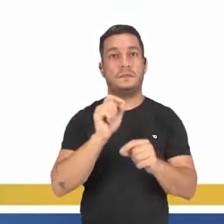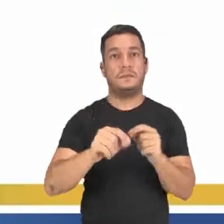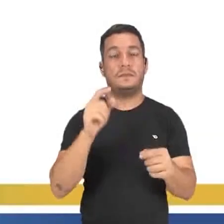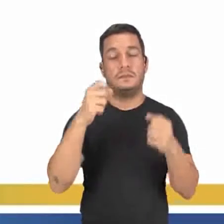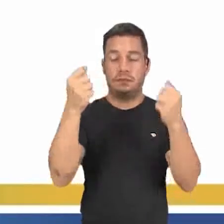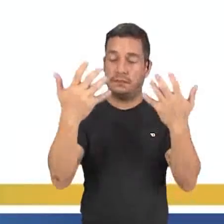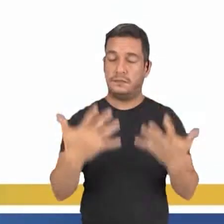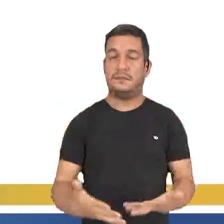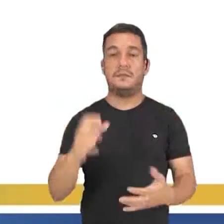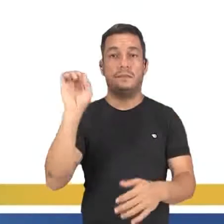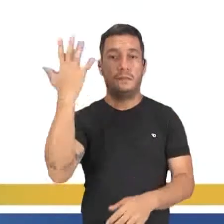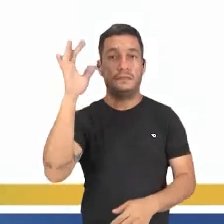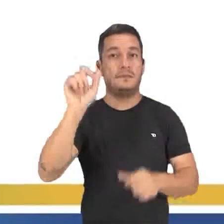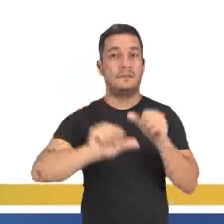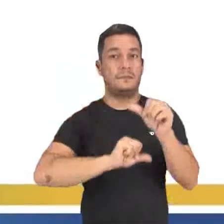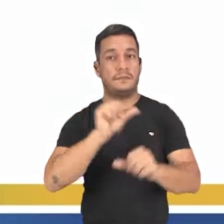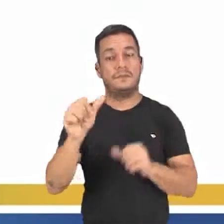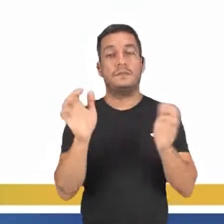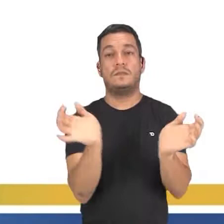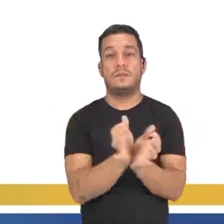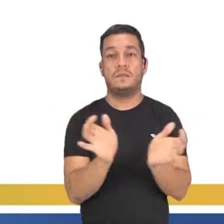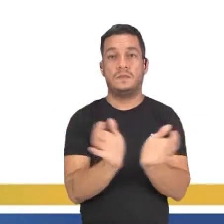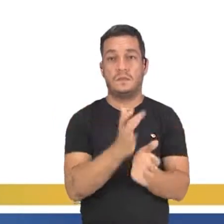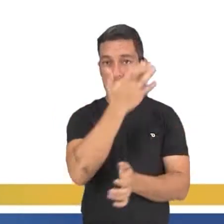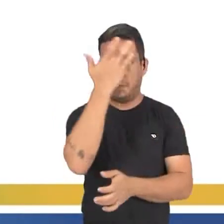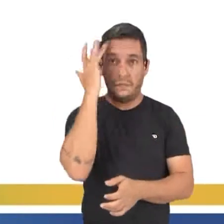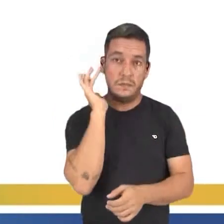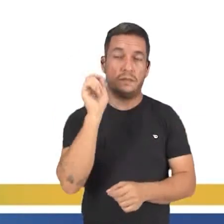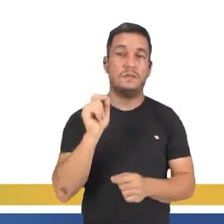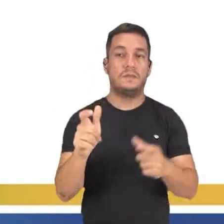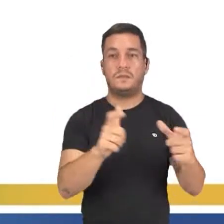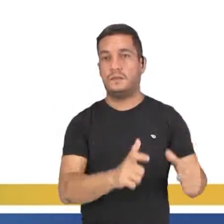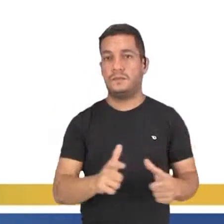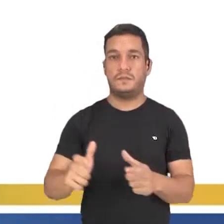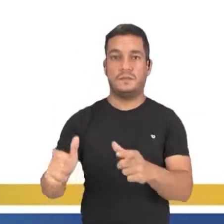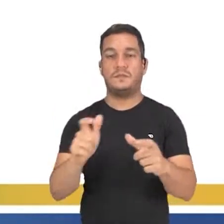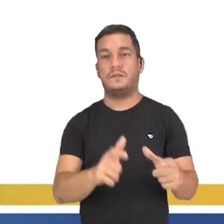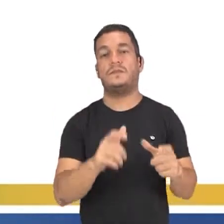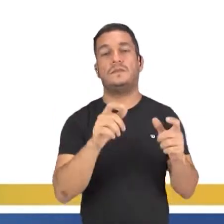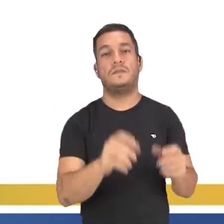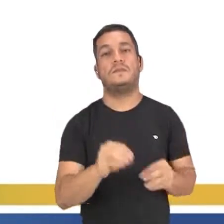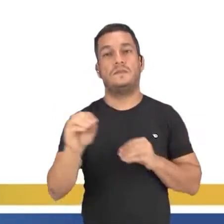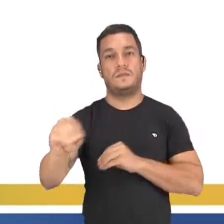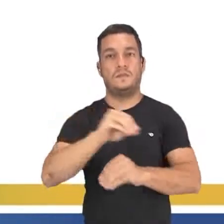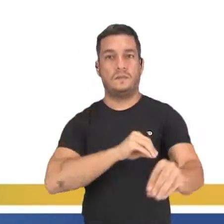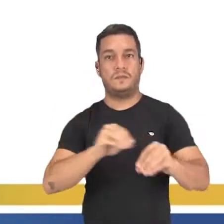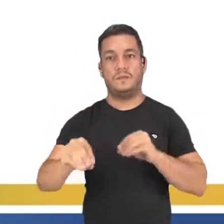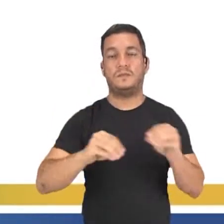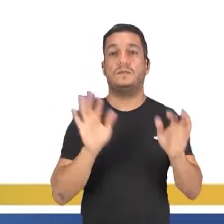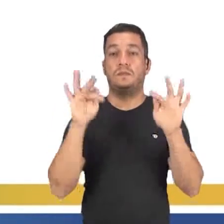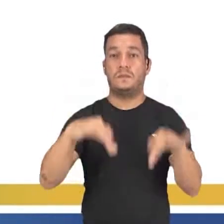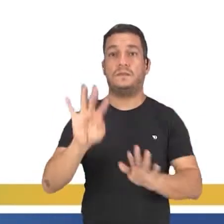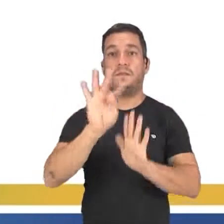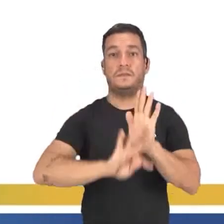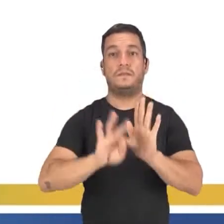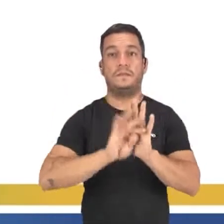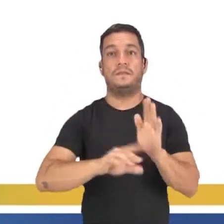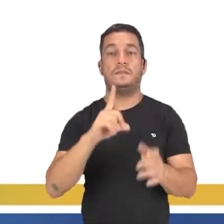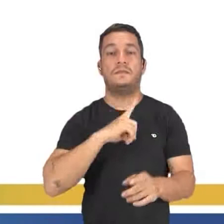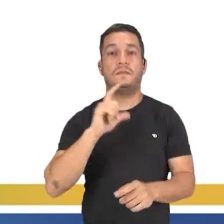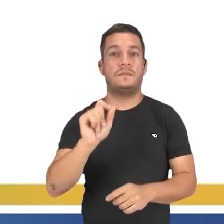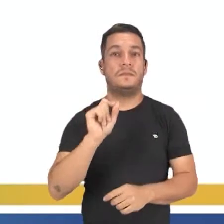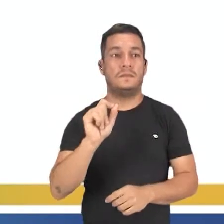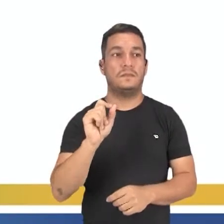que explicam a transição de grupos de pessoas de um lugar para outro. No finalzinho aí desse texto nós